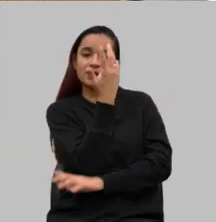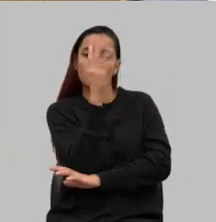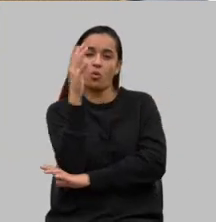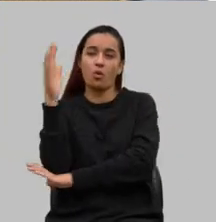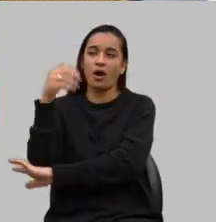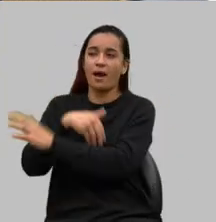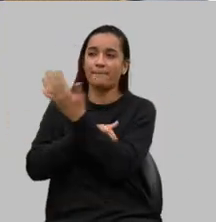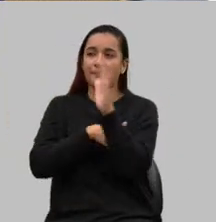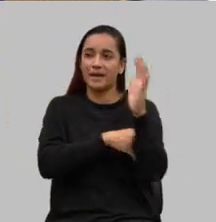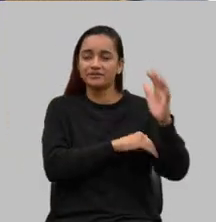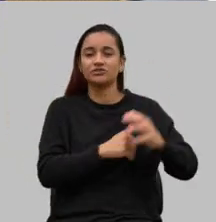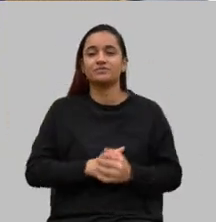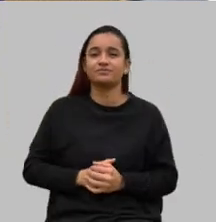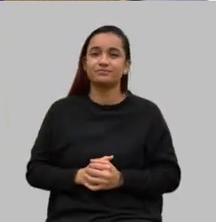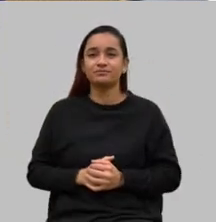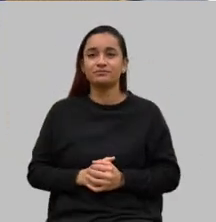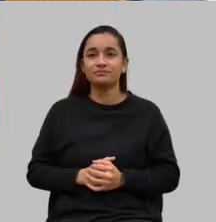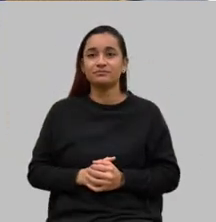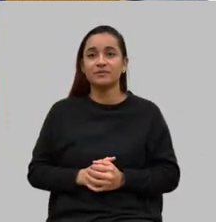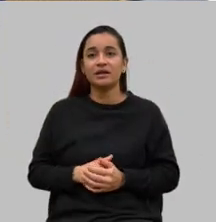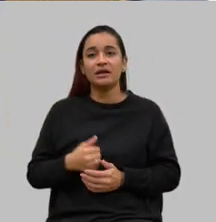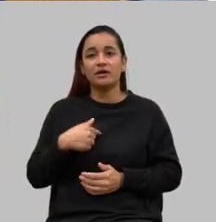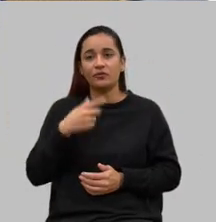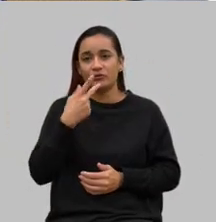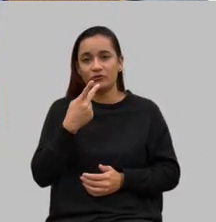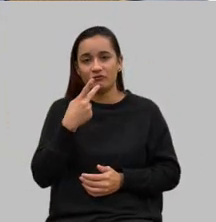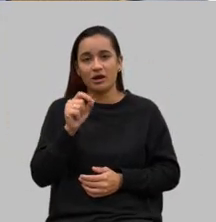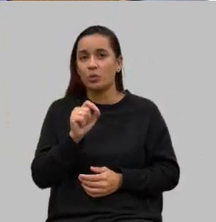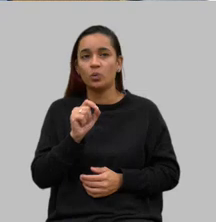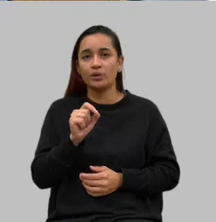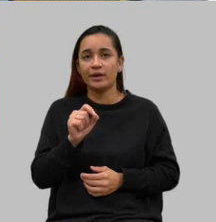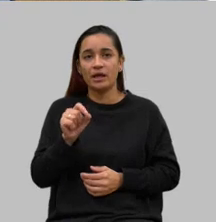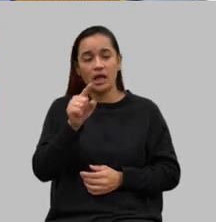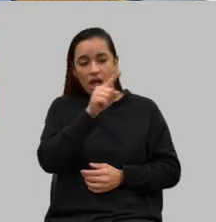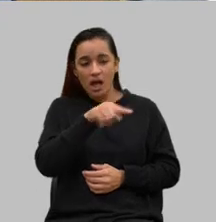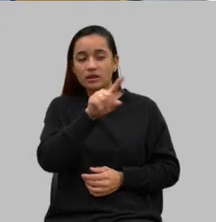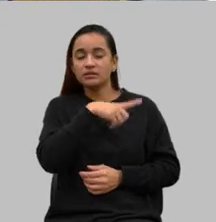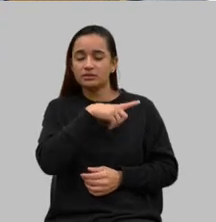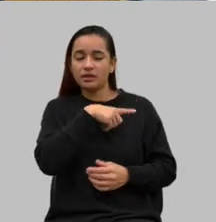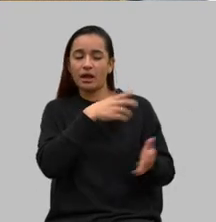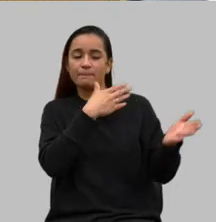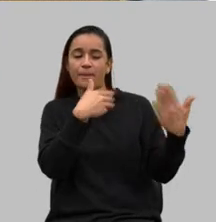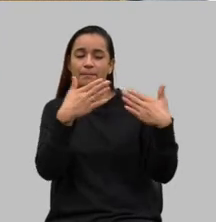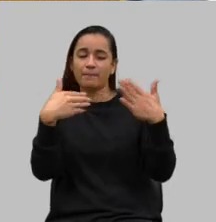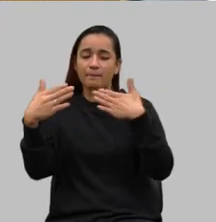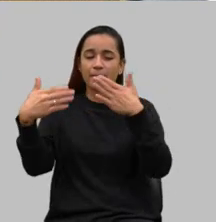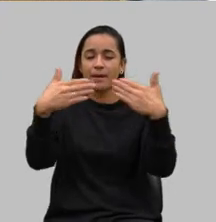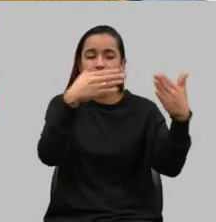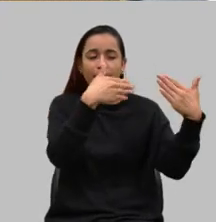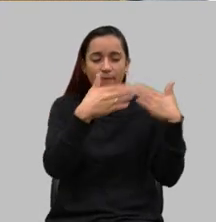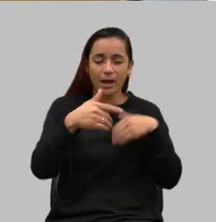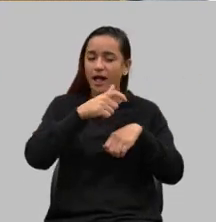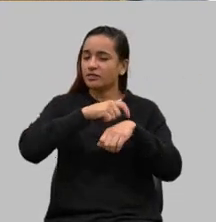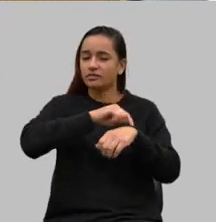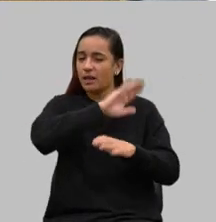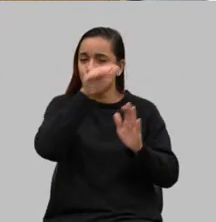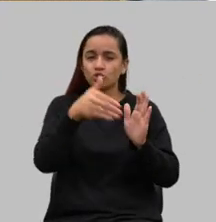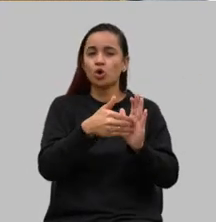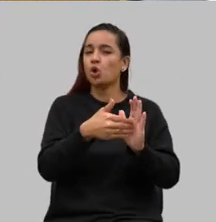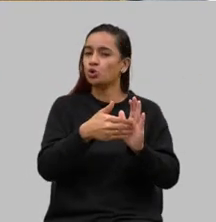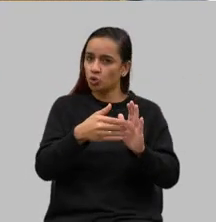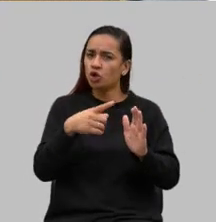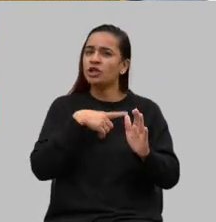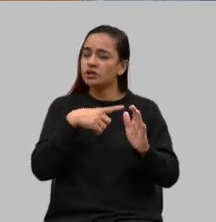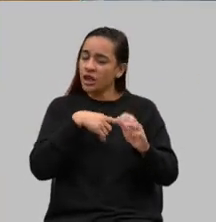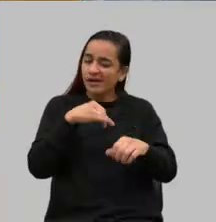eh eu falo que ele tem tido diálogo em todo tempo tem tido muito Jogo de Cintura tem sabido